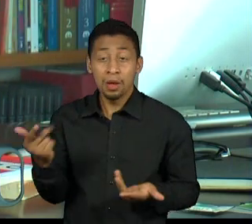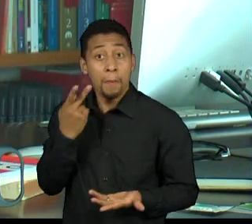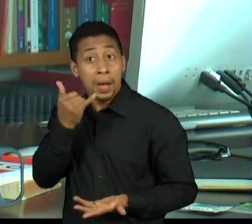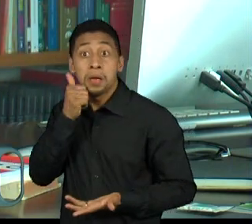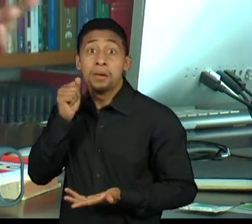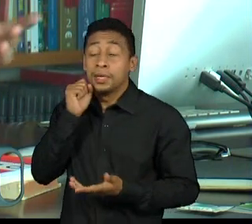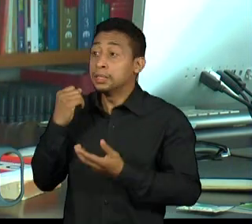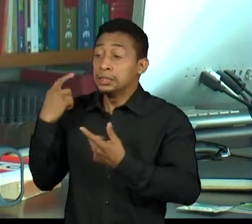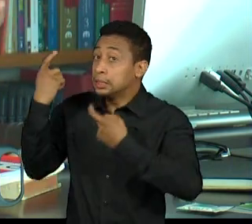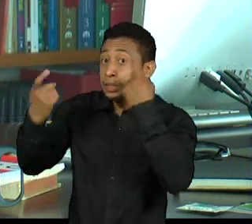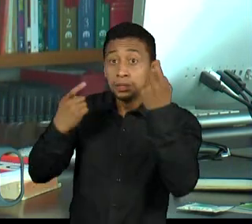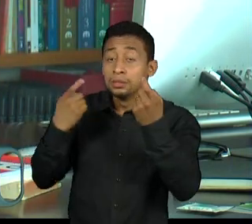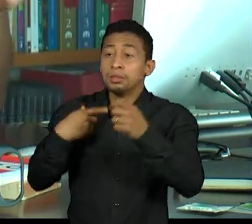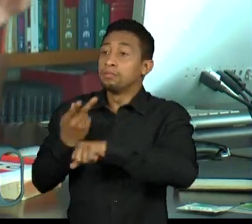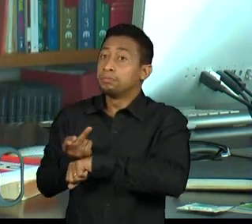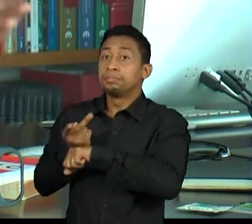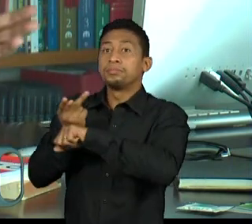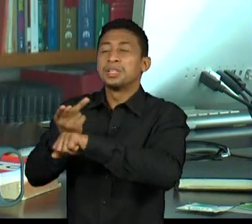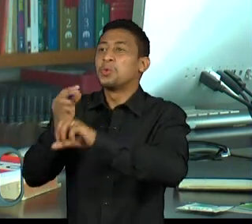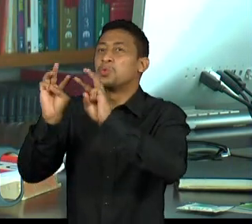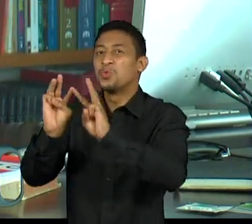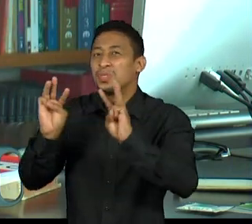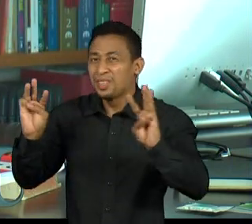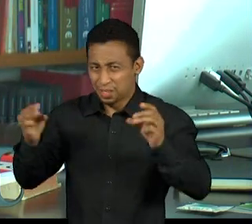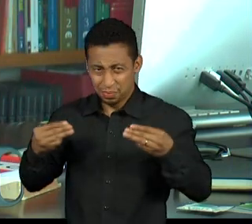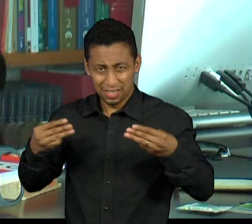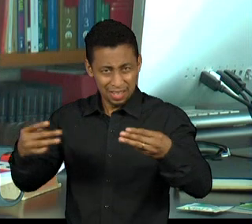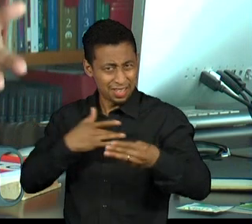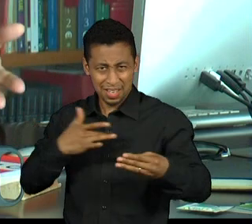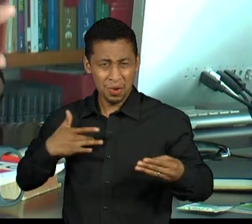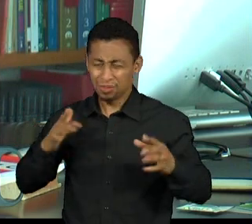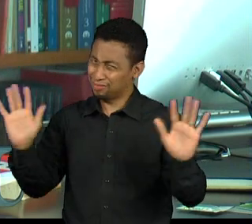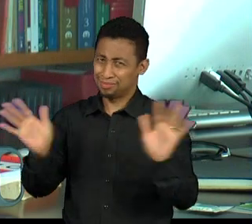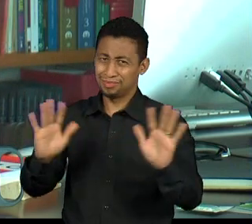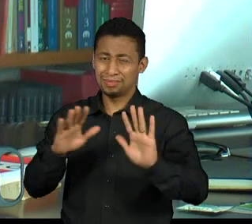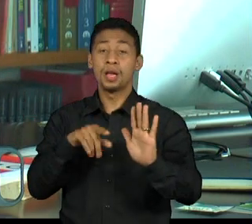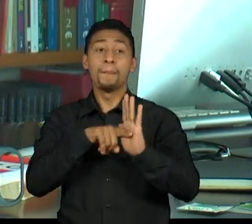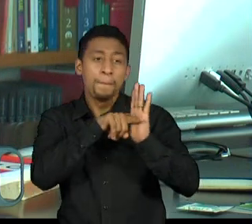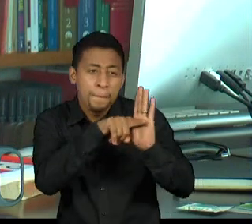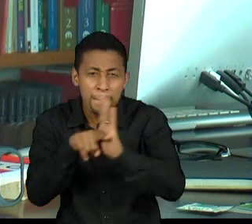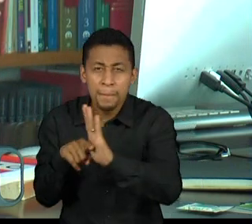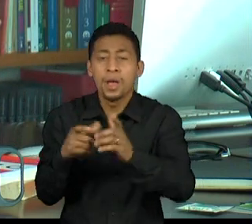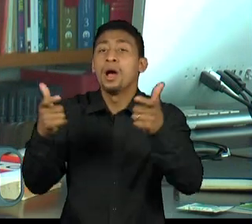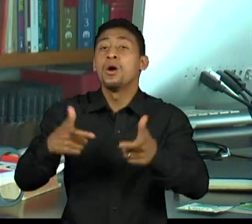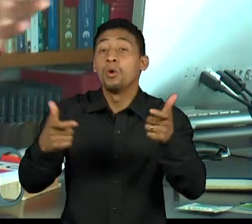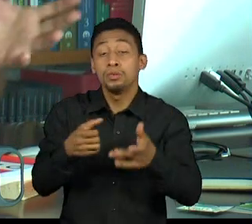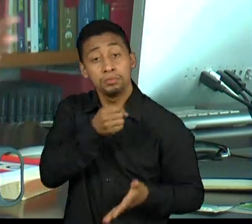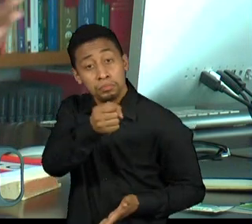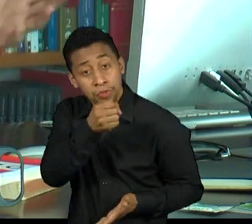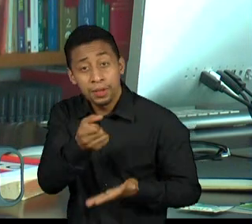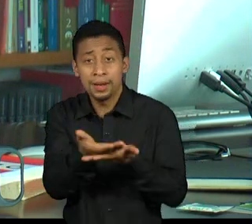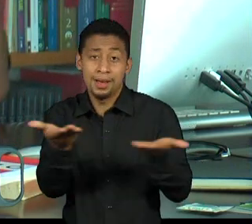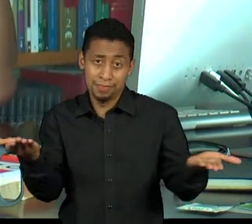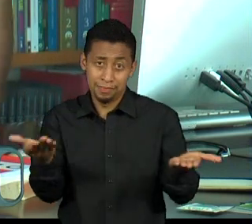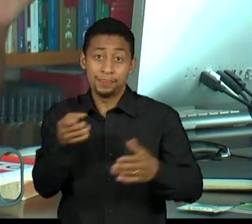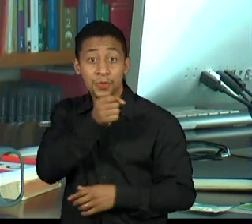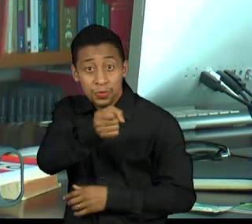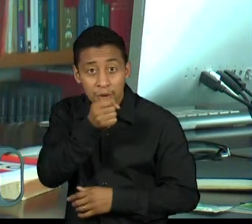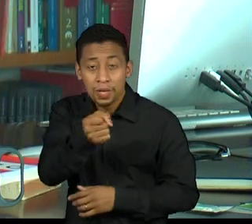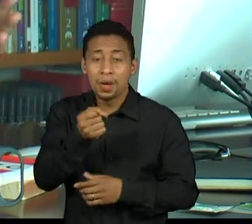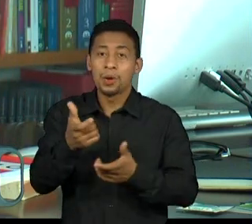não iam procurar no site do Ministério da Saúde, iam procurar na imprensa. Então a imprensa virou uma ilha